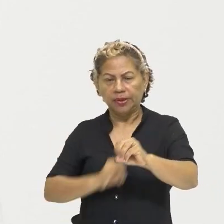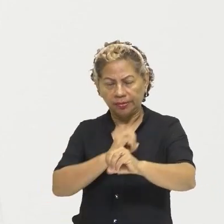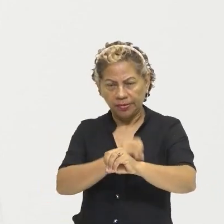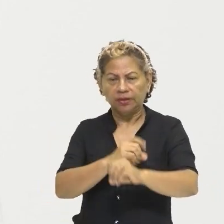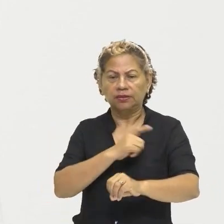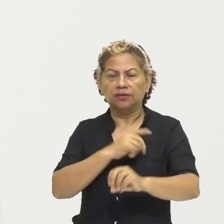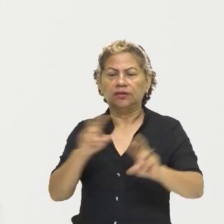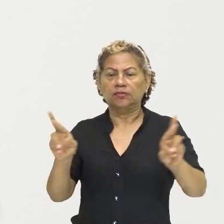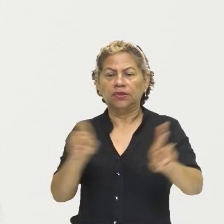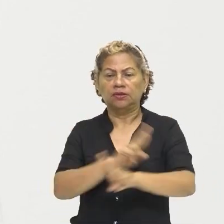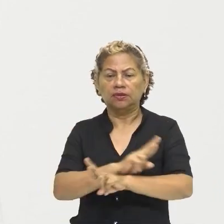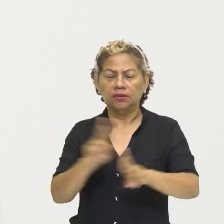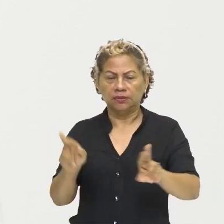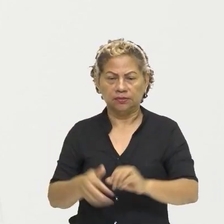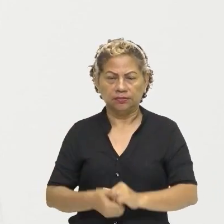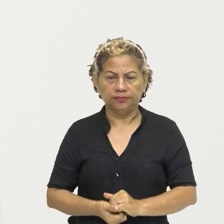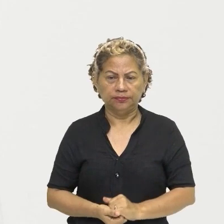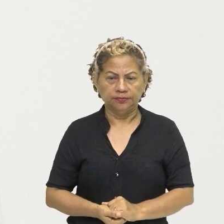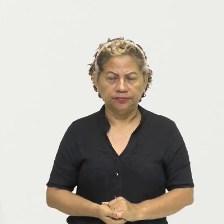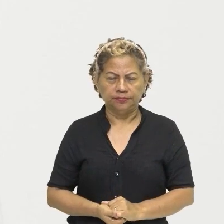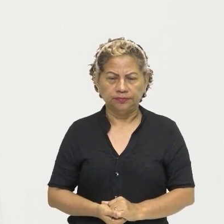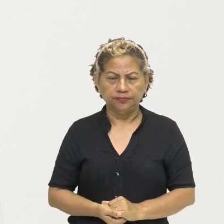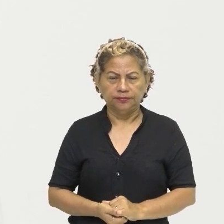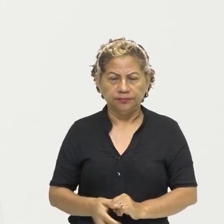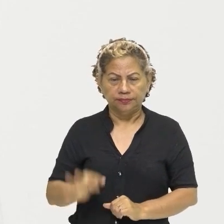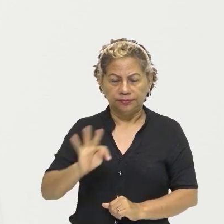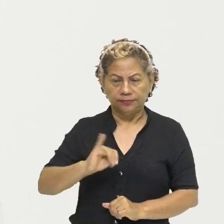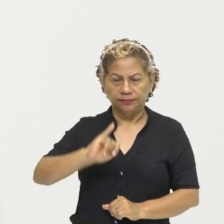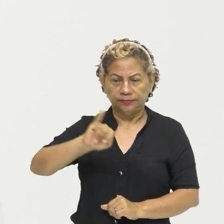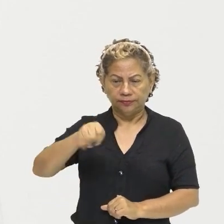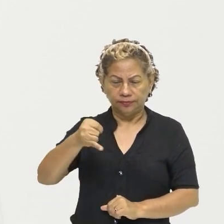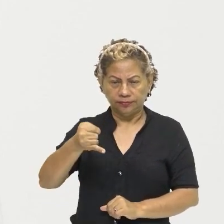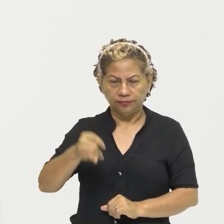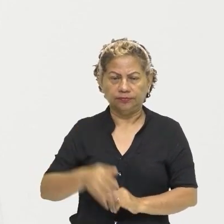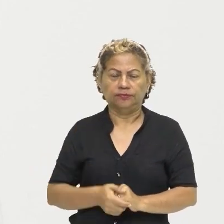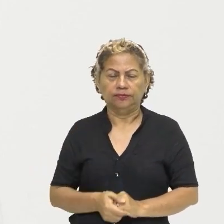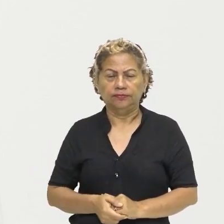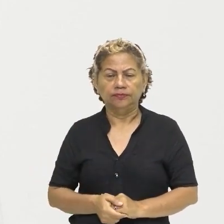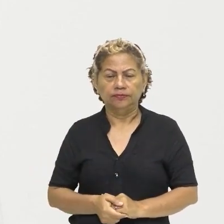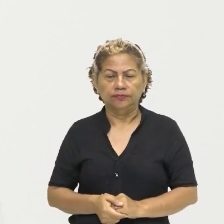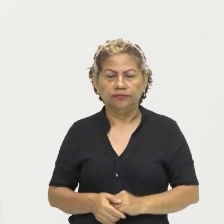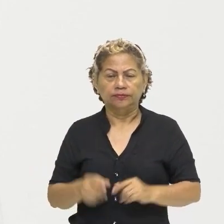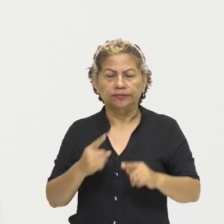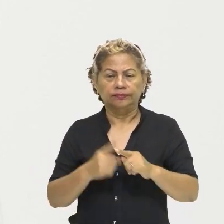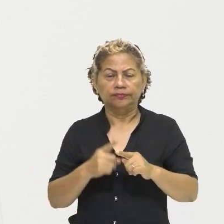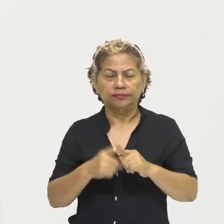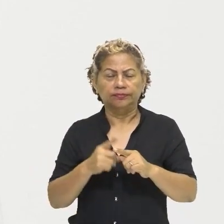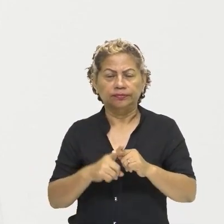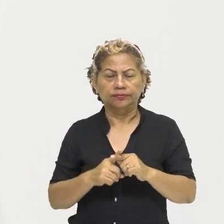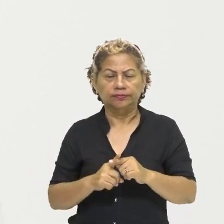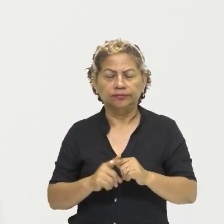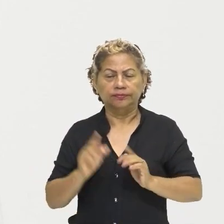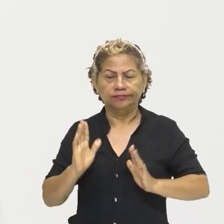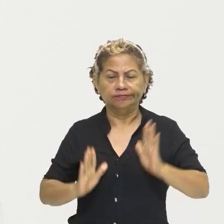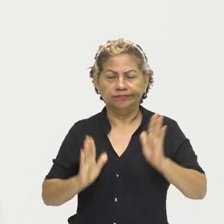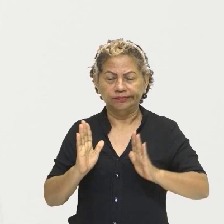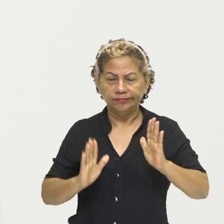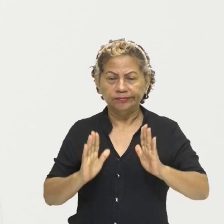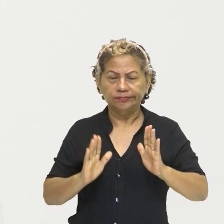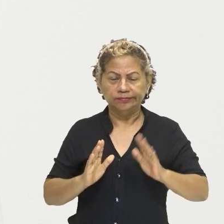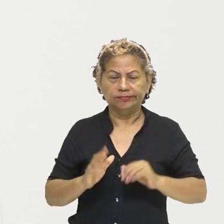essa relação. TJ, que é o período de Júpiter sobre o período da Terra ao quadrado, é